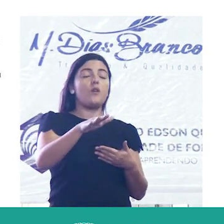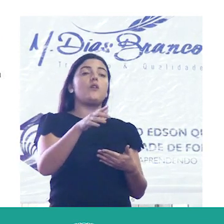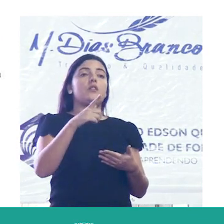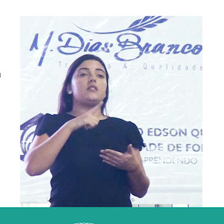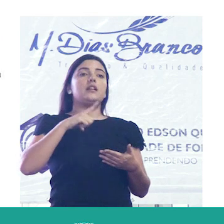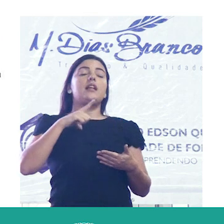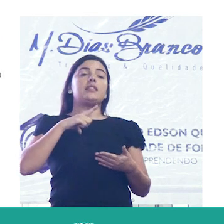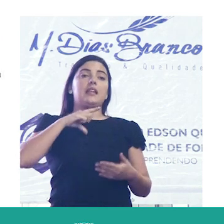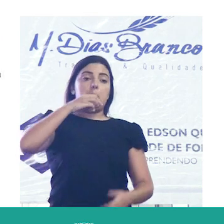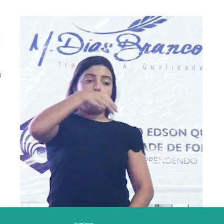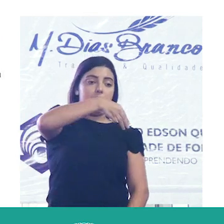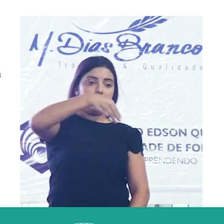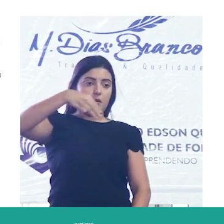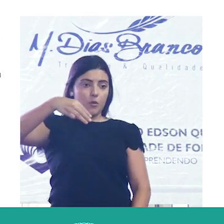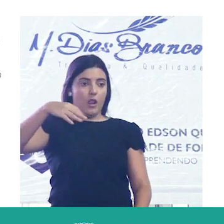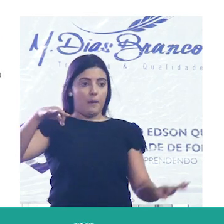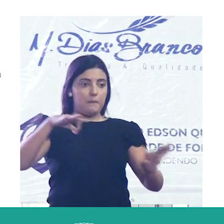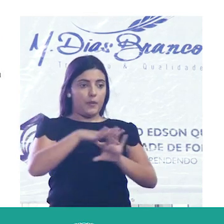as massas molares.